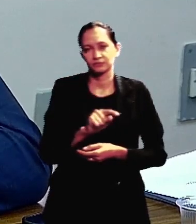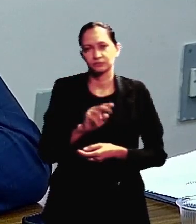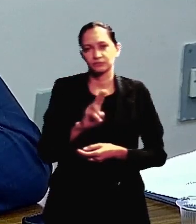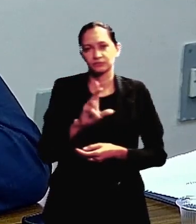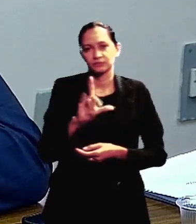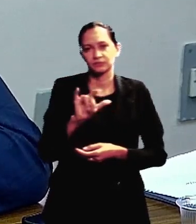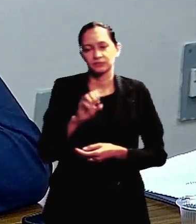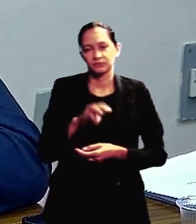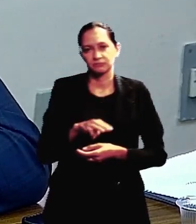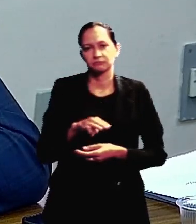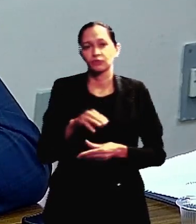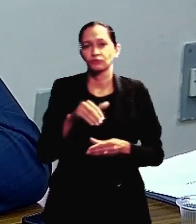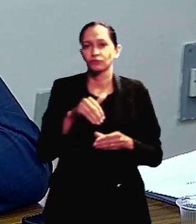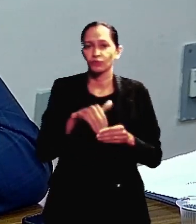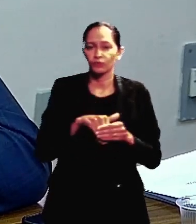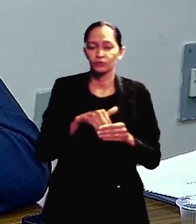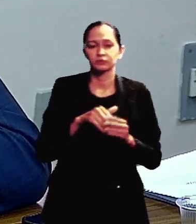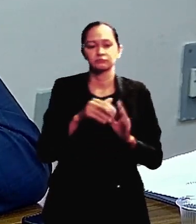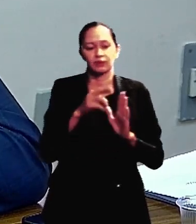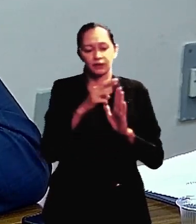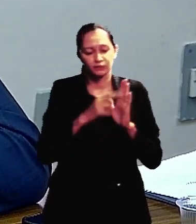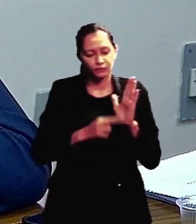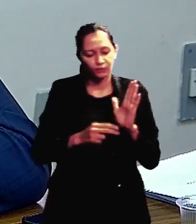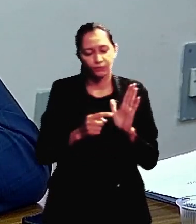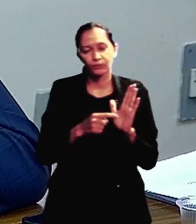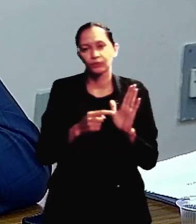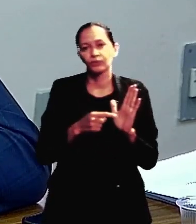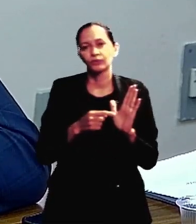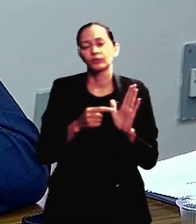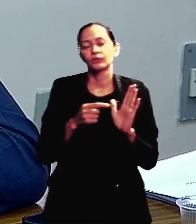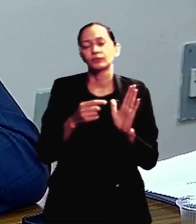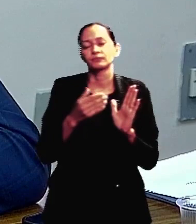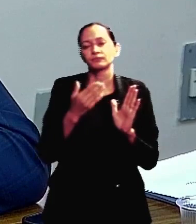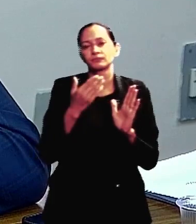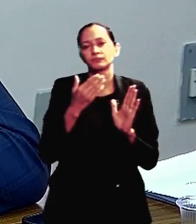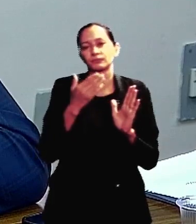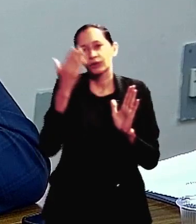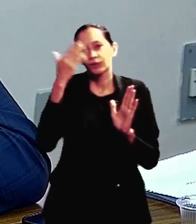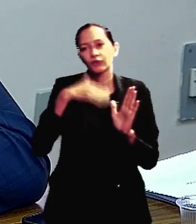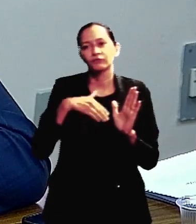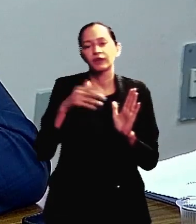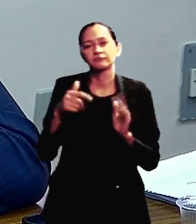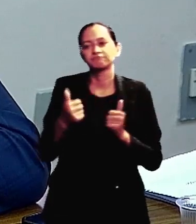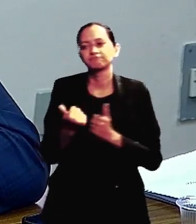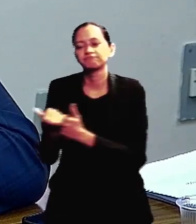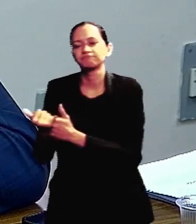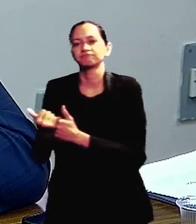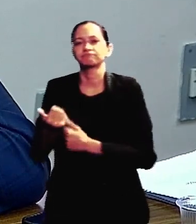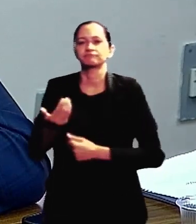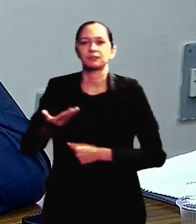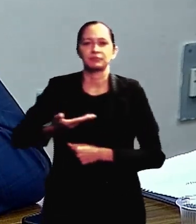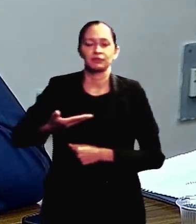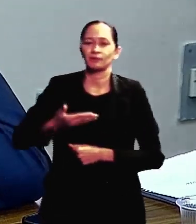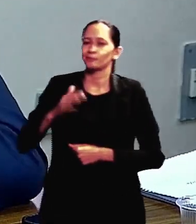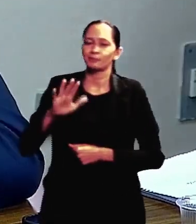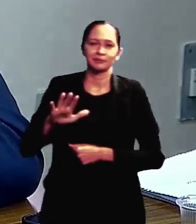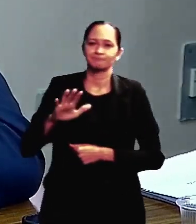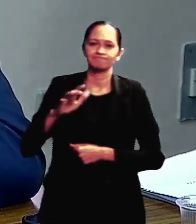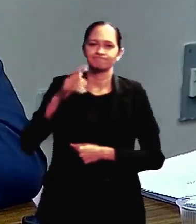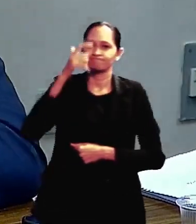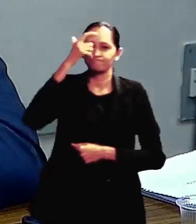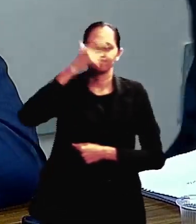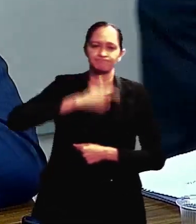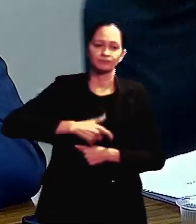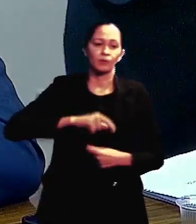matéria, no entanto, eu vou apresentar um voto jurídico pelo arquivamento da proposição.